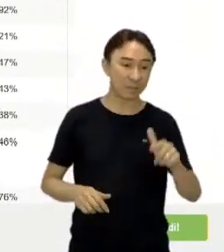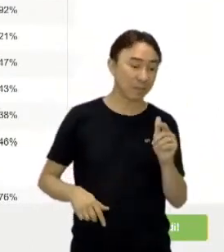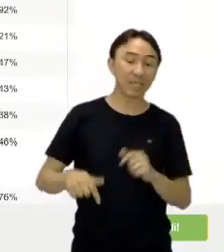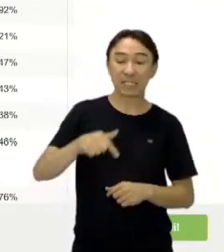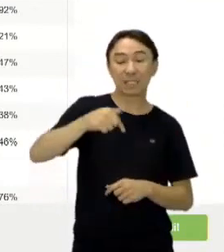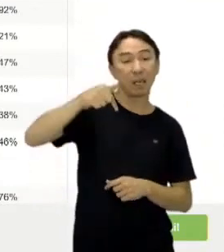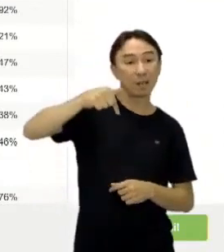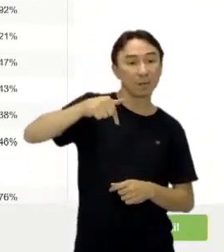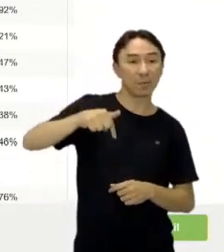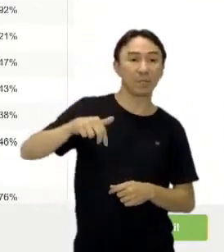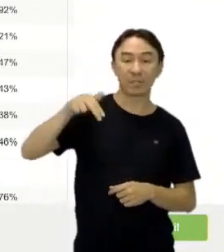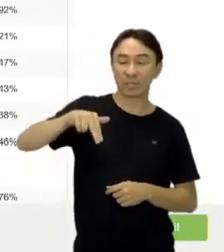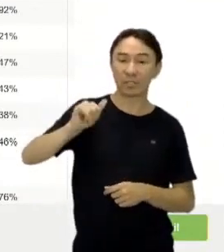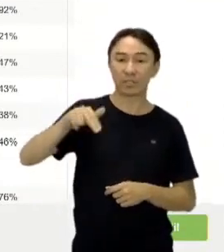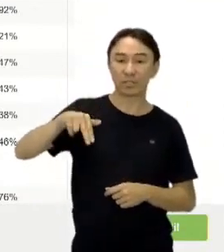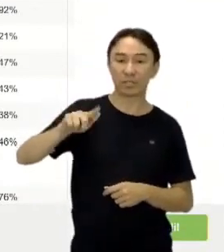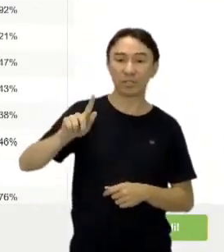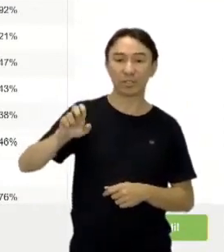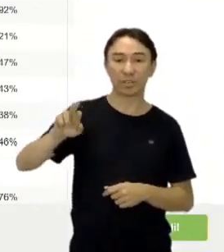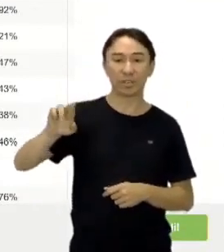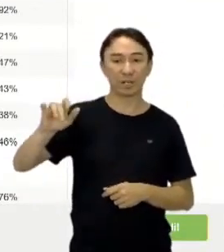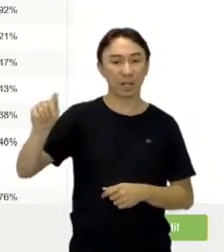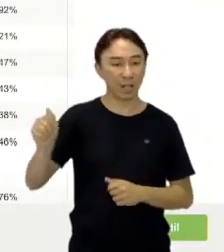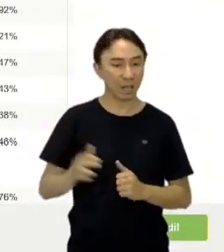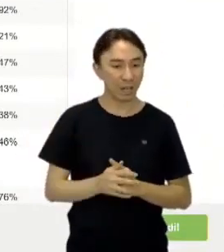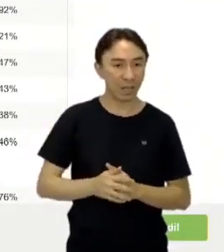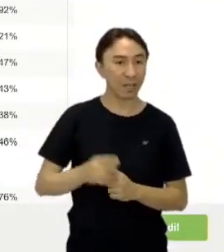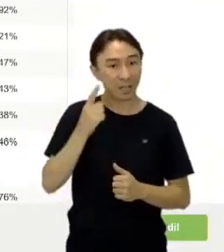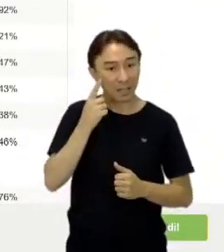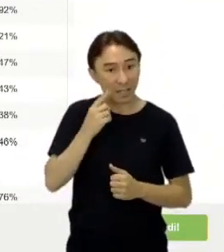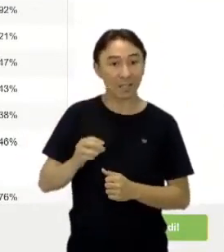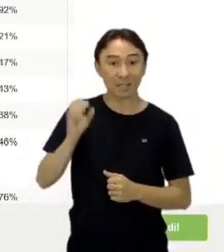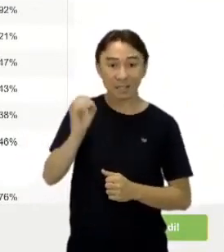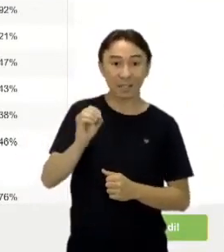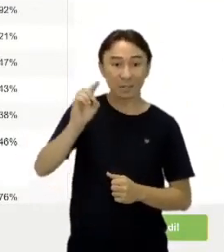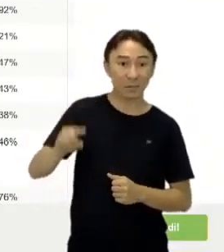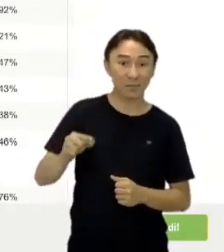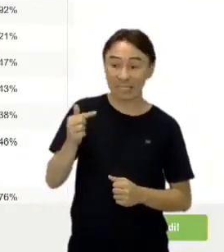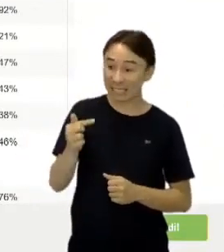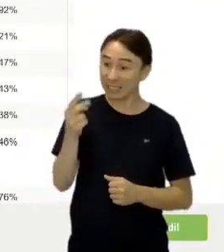0,72% o crescimento vegetativo do Brasil em relação à Nigéria, que é